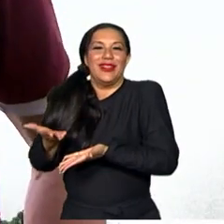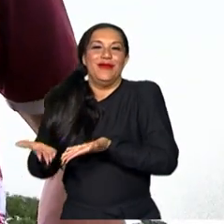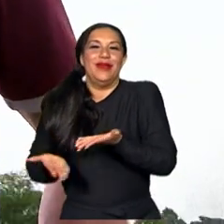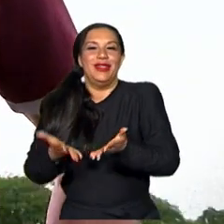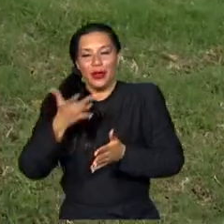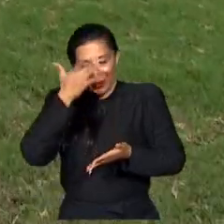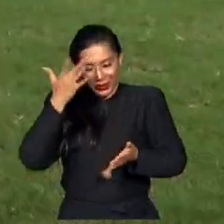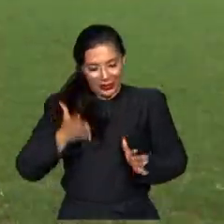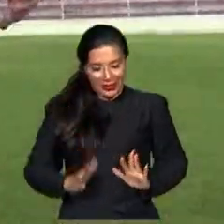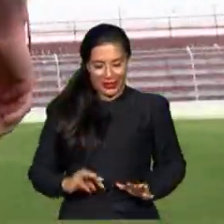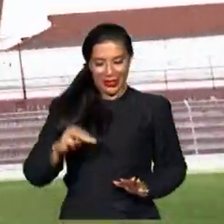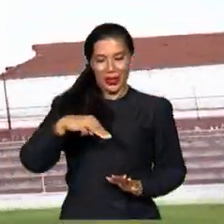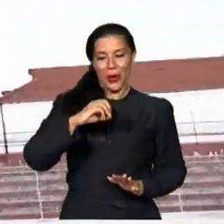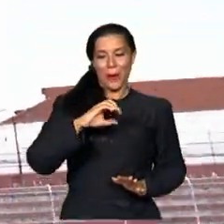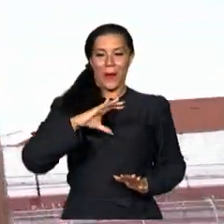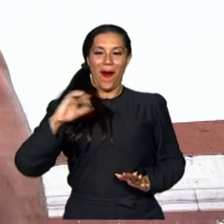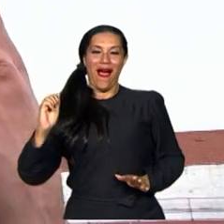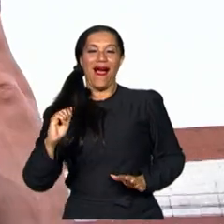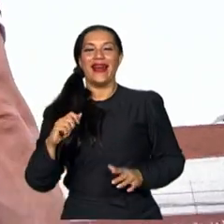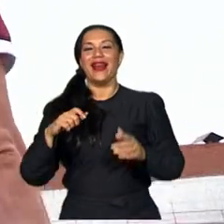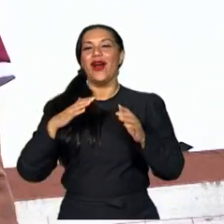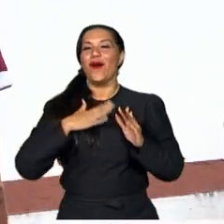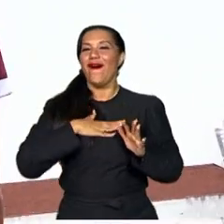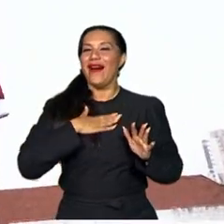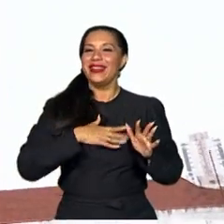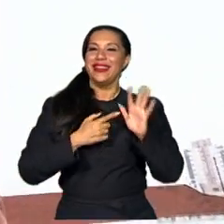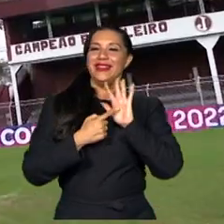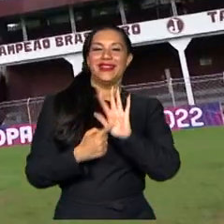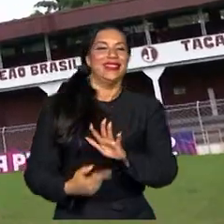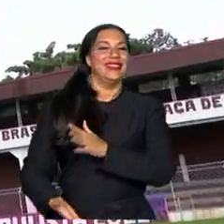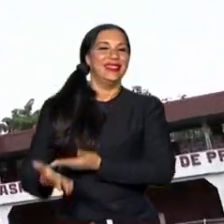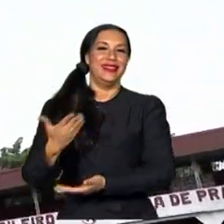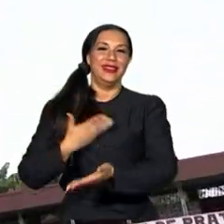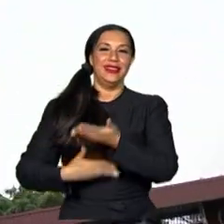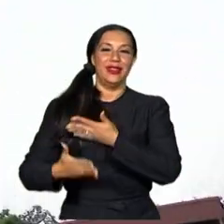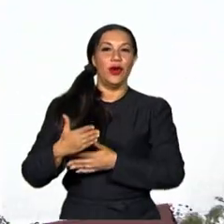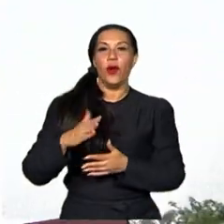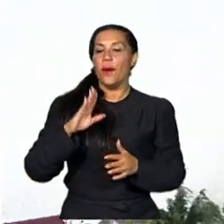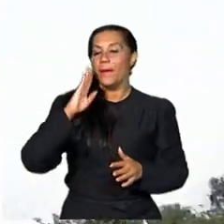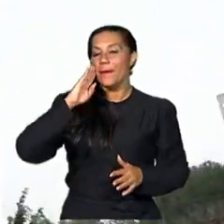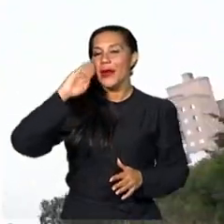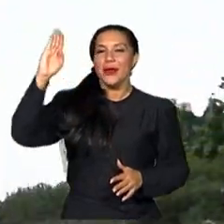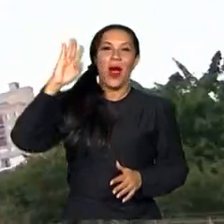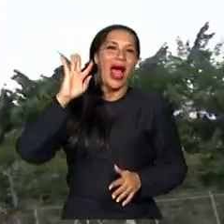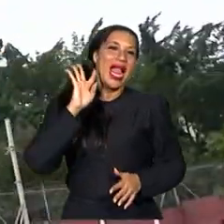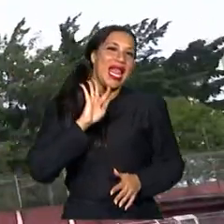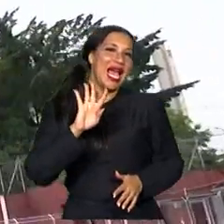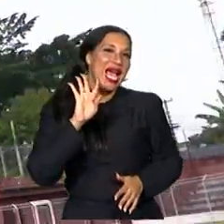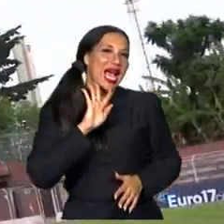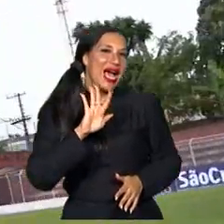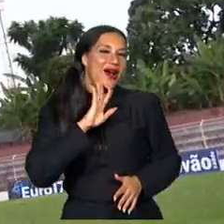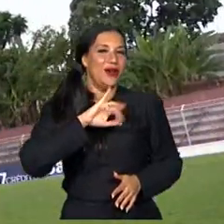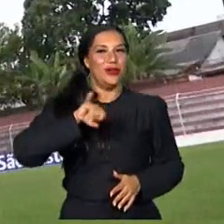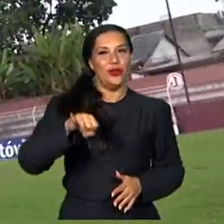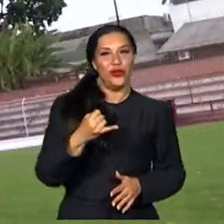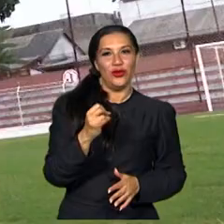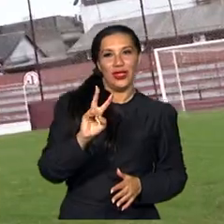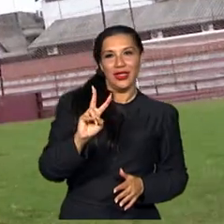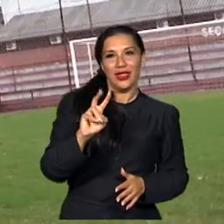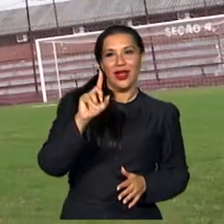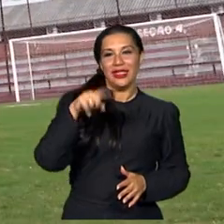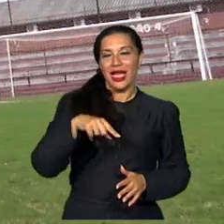moquense tem e gosta de mostrar e compartilhar. A coisa mais legal do Juventus é